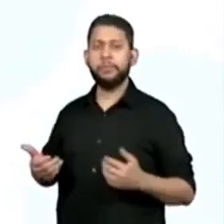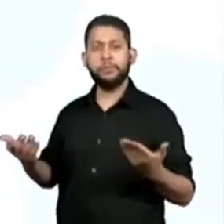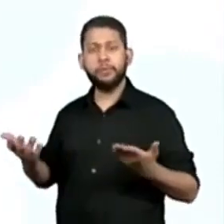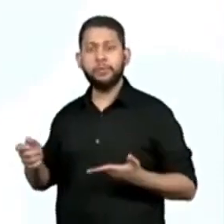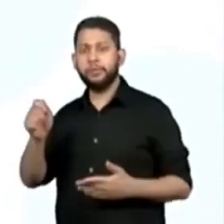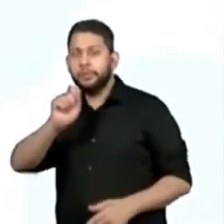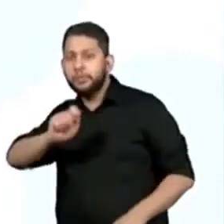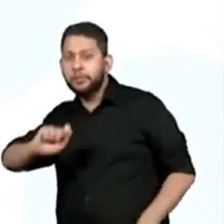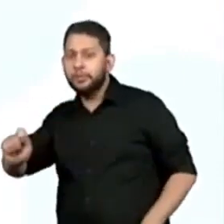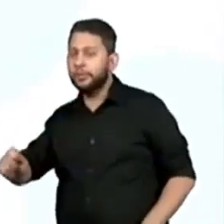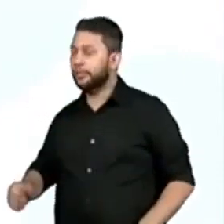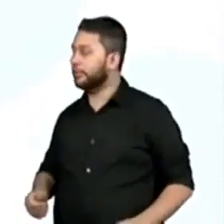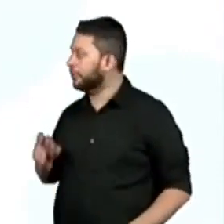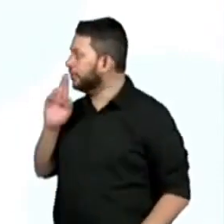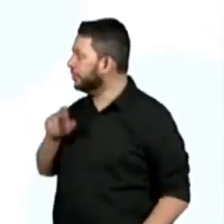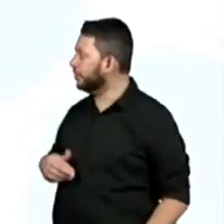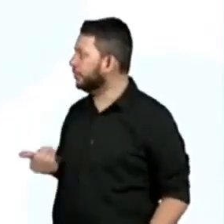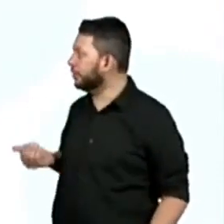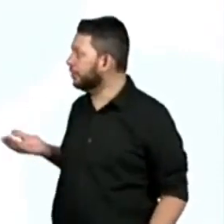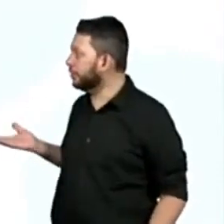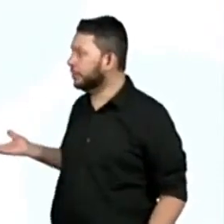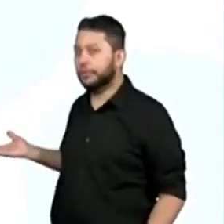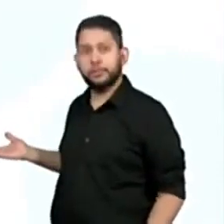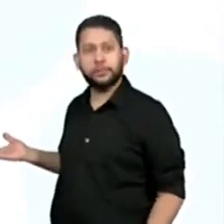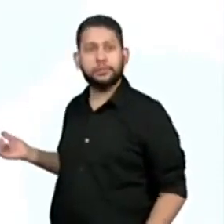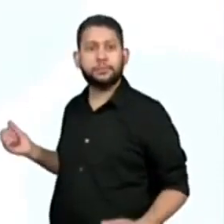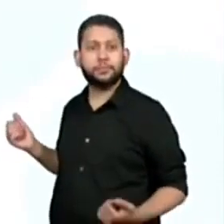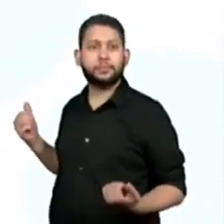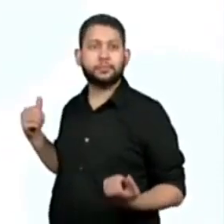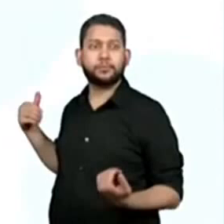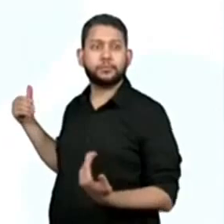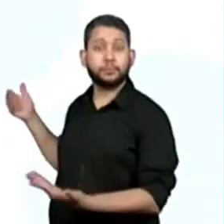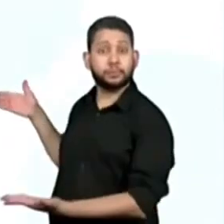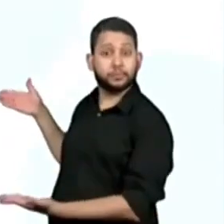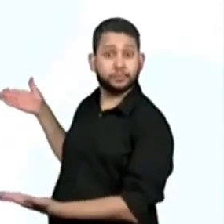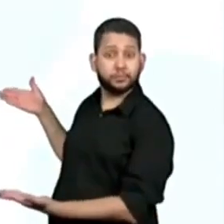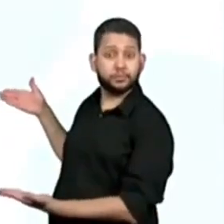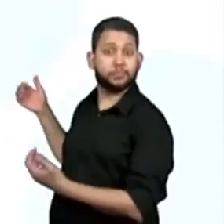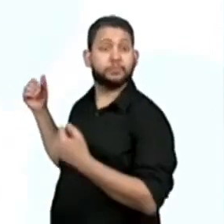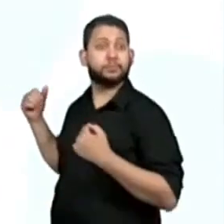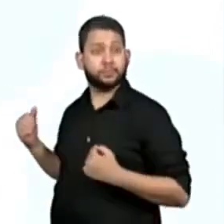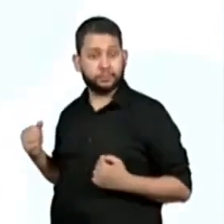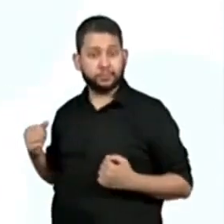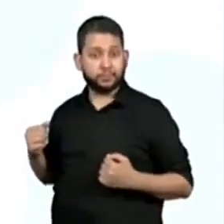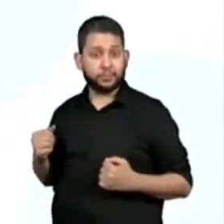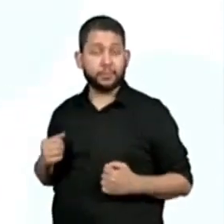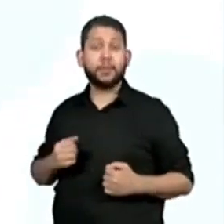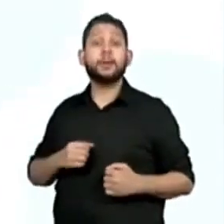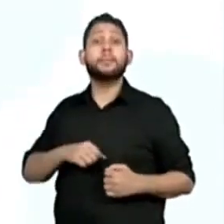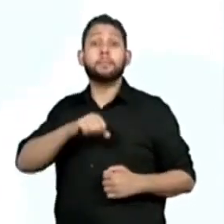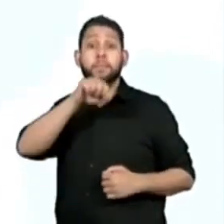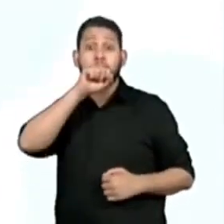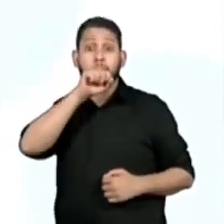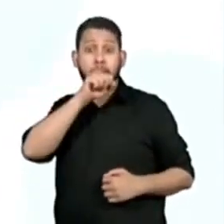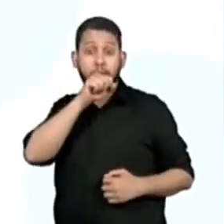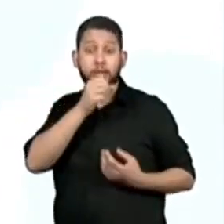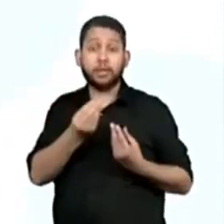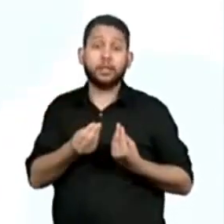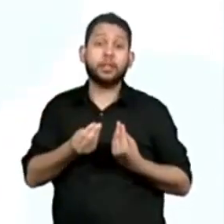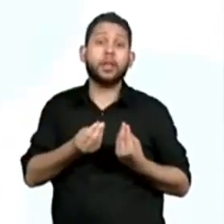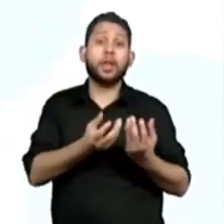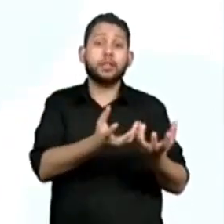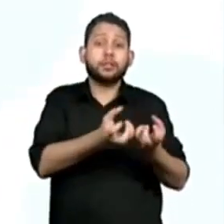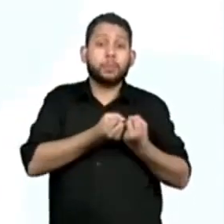bom e nós vamos direto para as respostas dá uma olhada e a mãe de Ana Lúcia